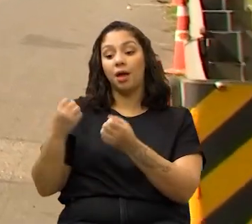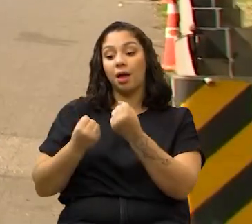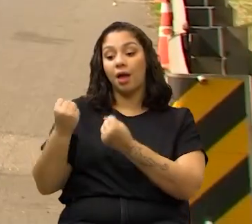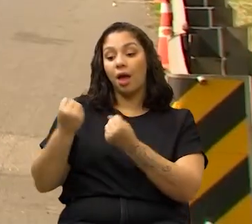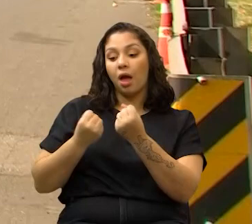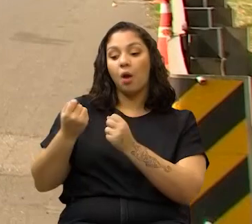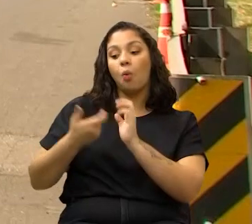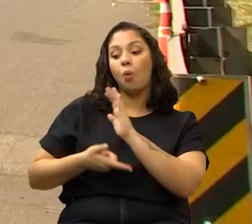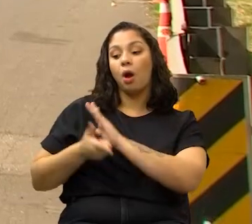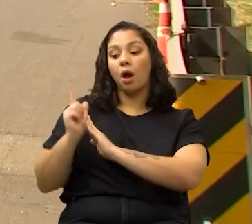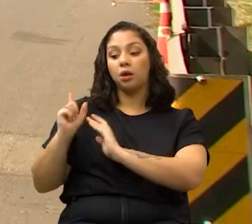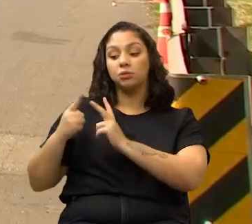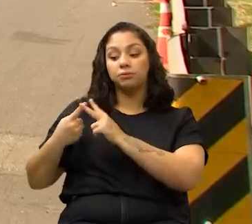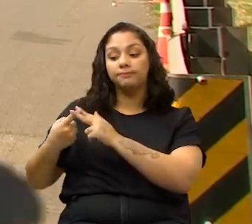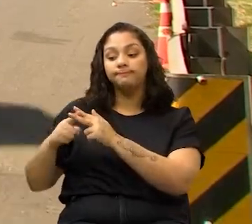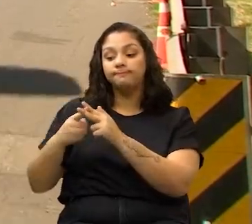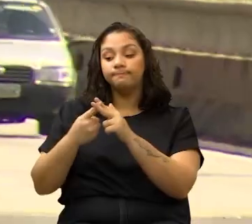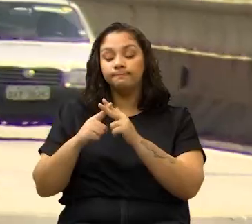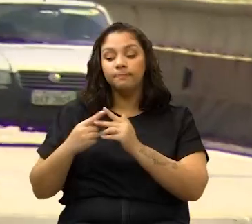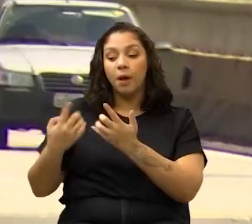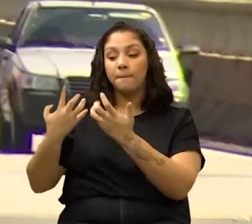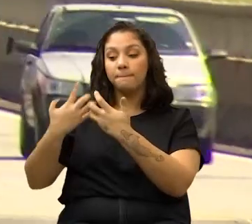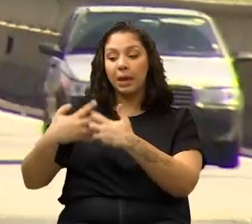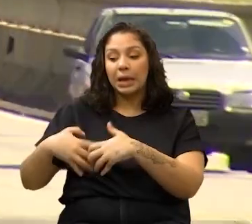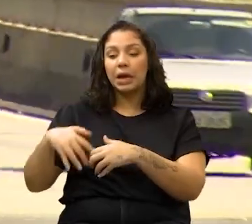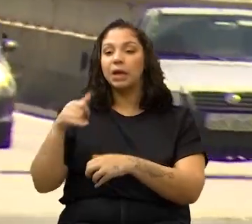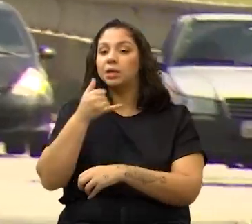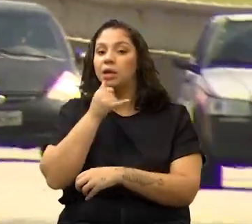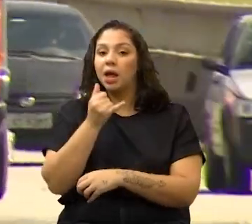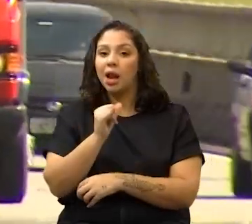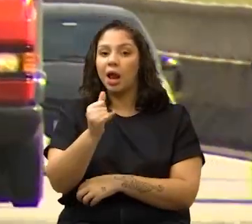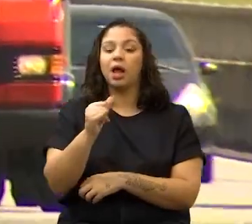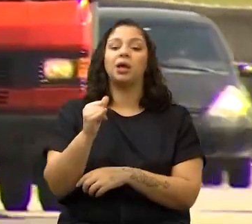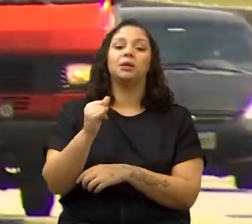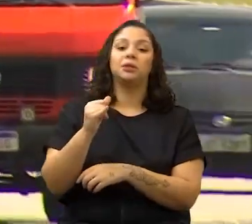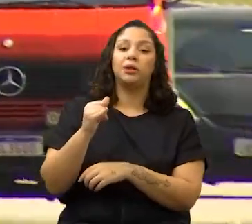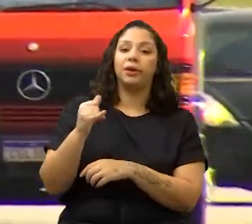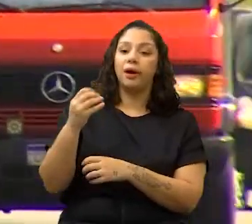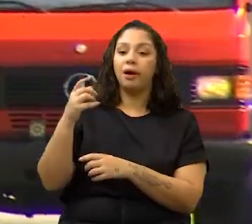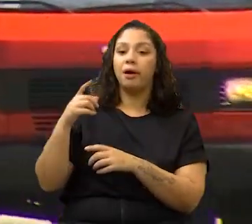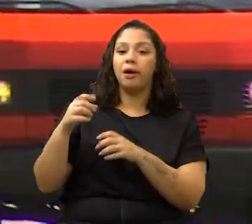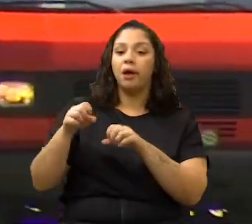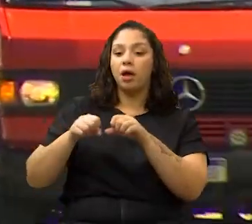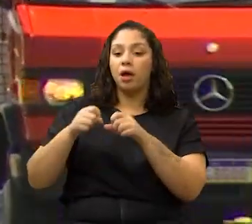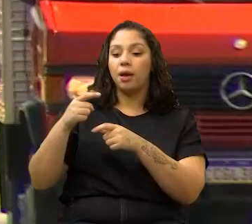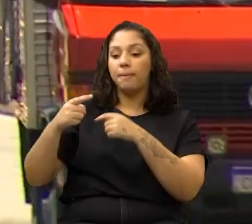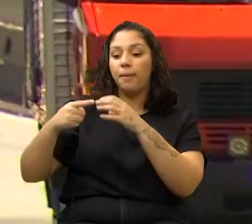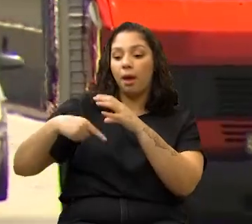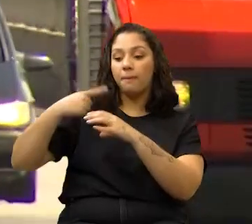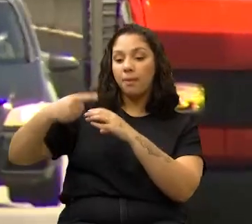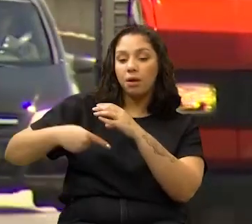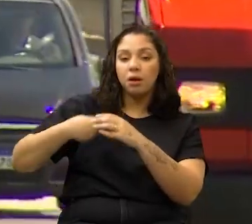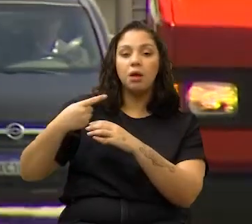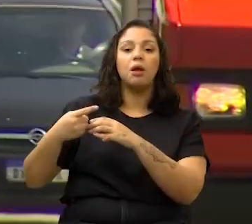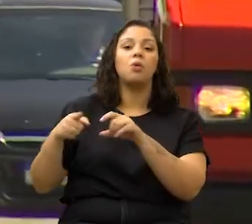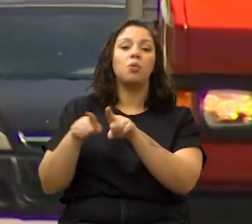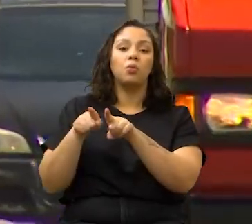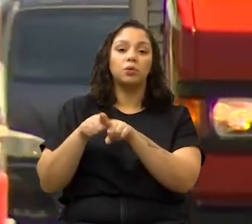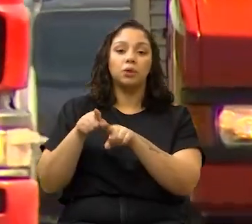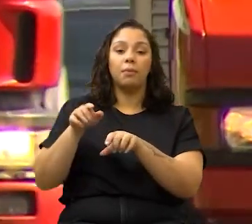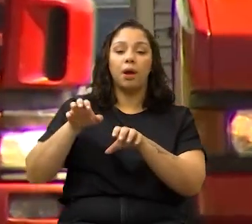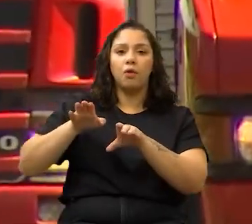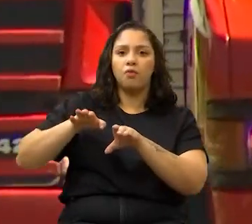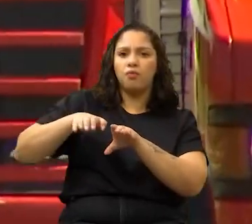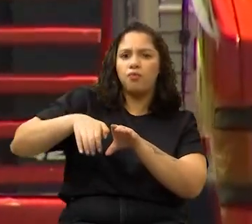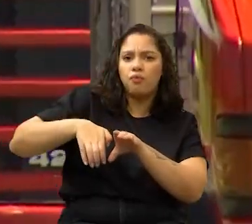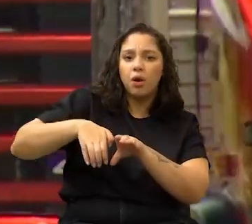veículos, toda a manutenção, parte mecânica, elétrica, pneus, freios, é muito importante. Bem como também